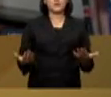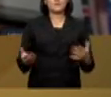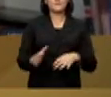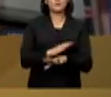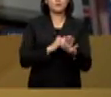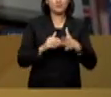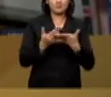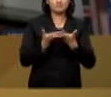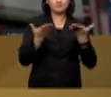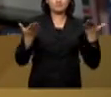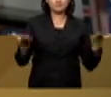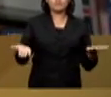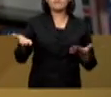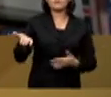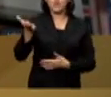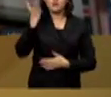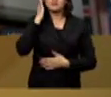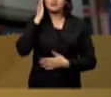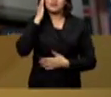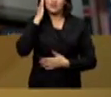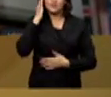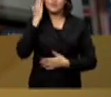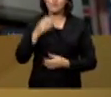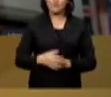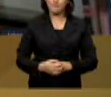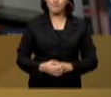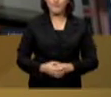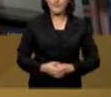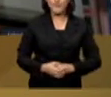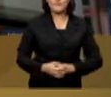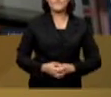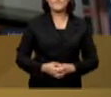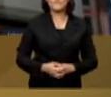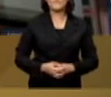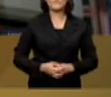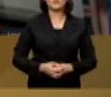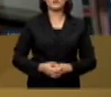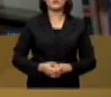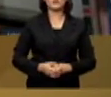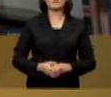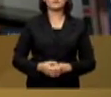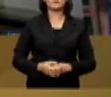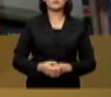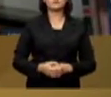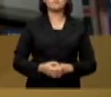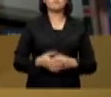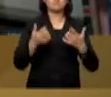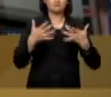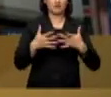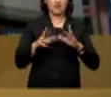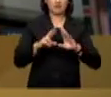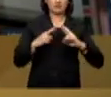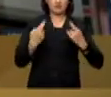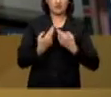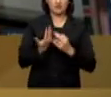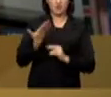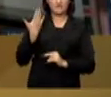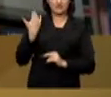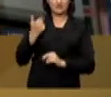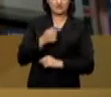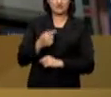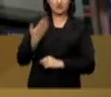as pessoas que nos acompanham nesse importante julgamento, que na última sessão,